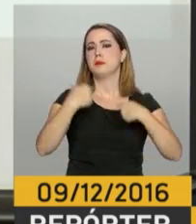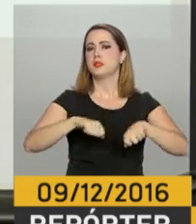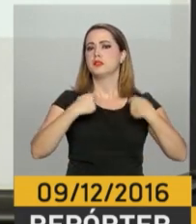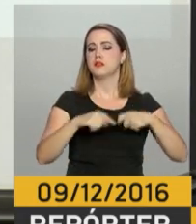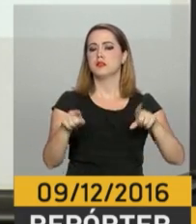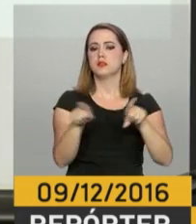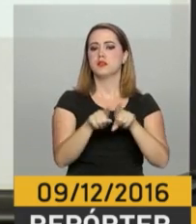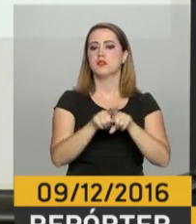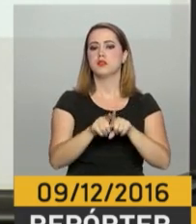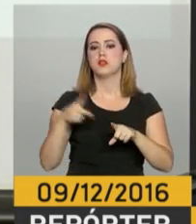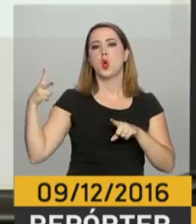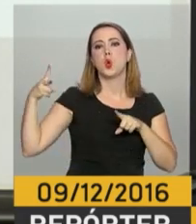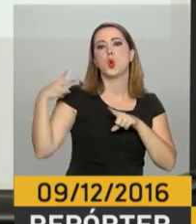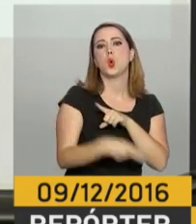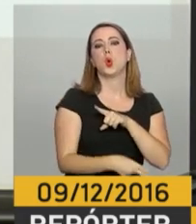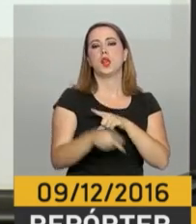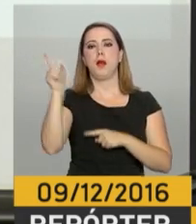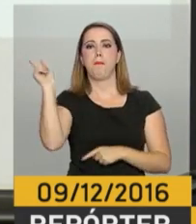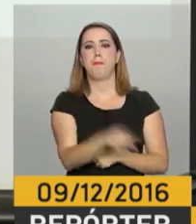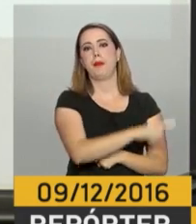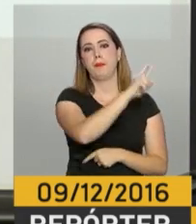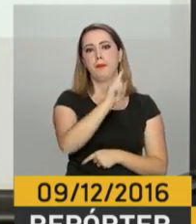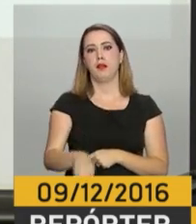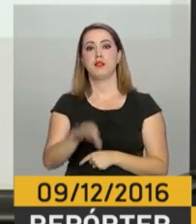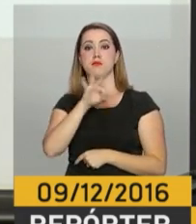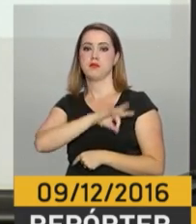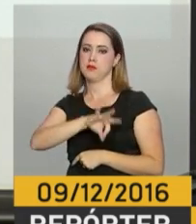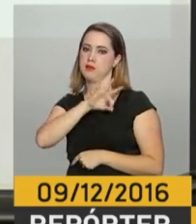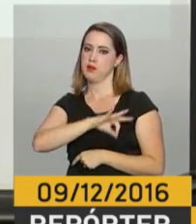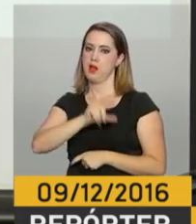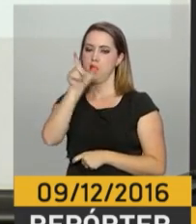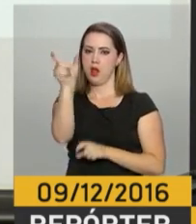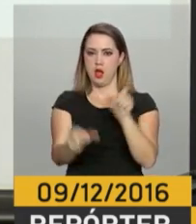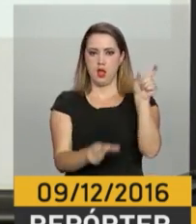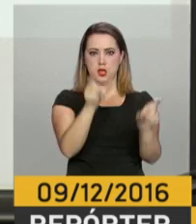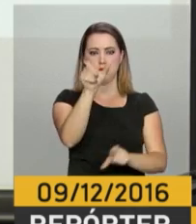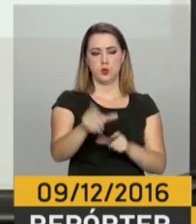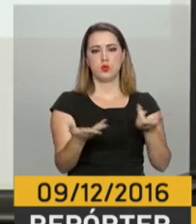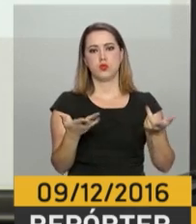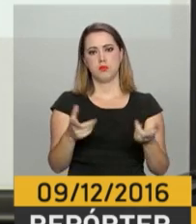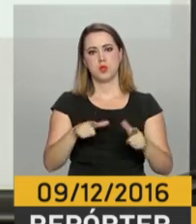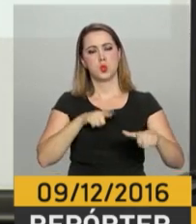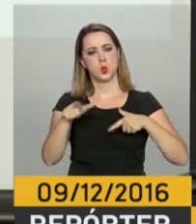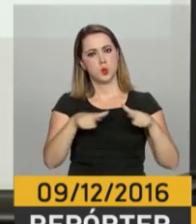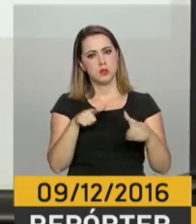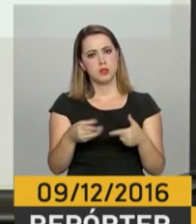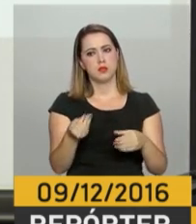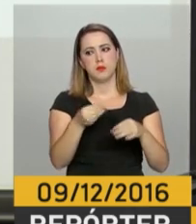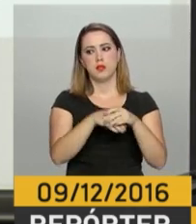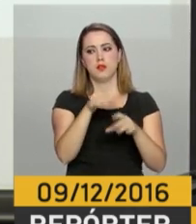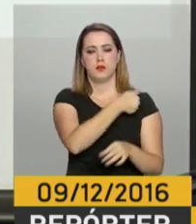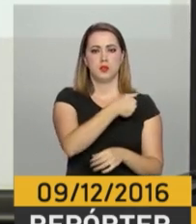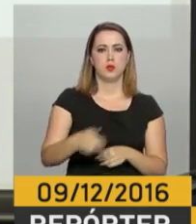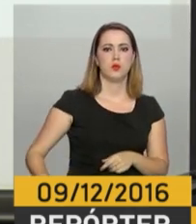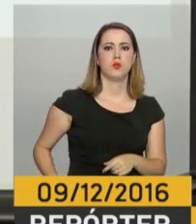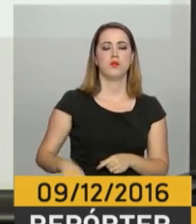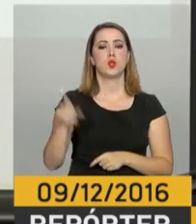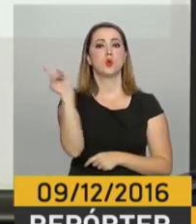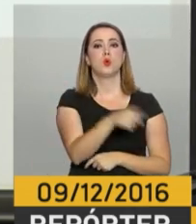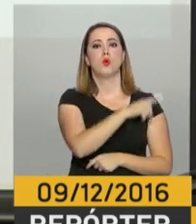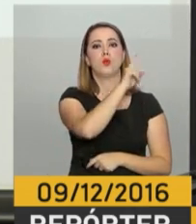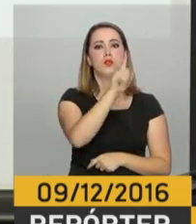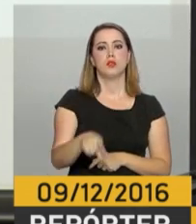necessário cortar salários de funcionários públicos, cortar aposentadorias num montante de mais